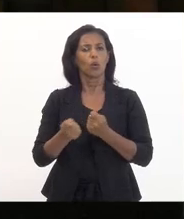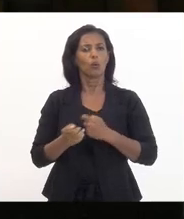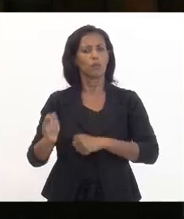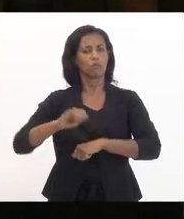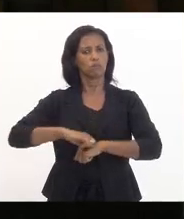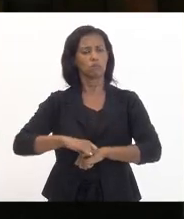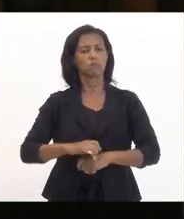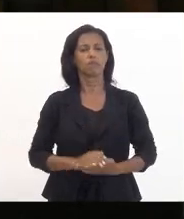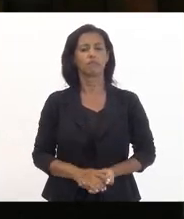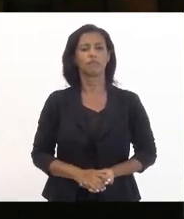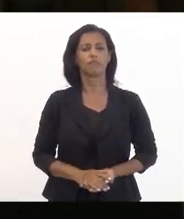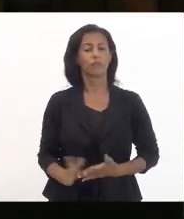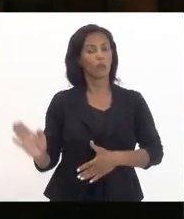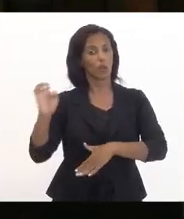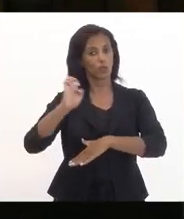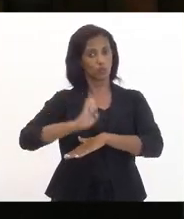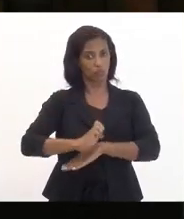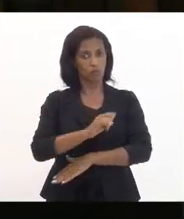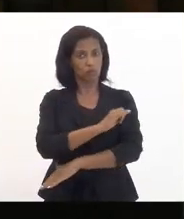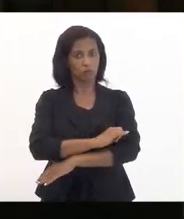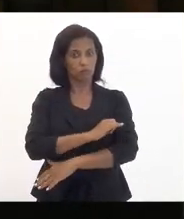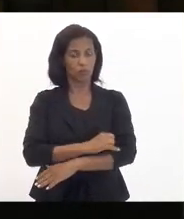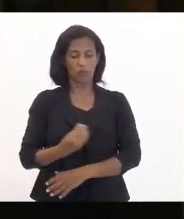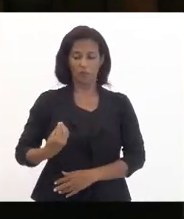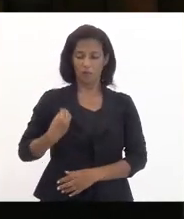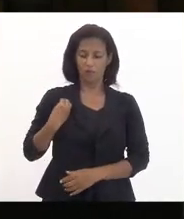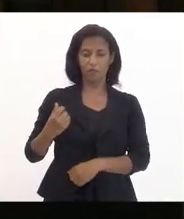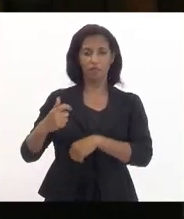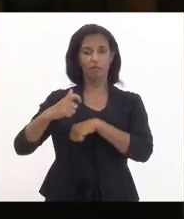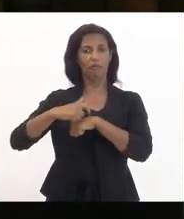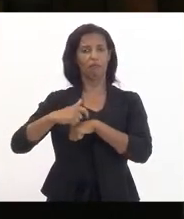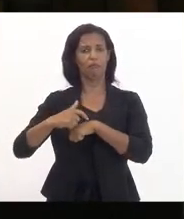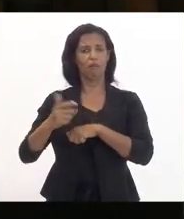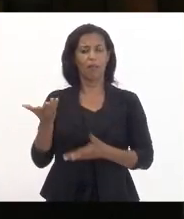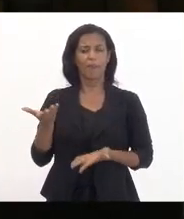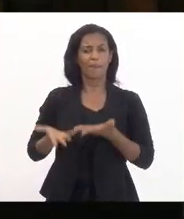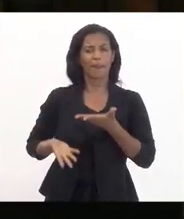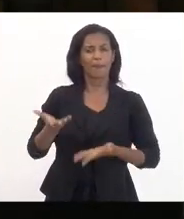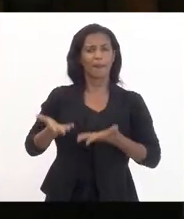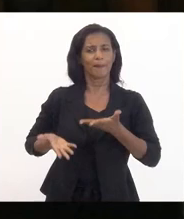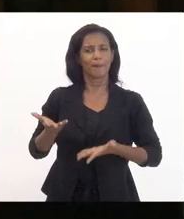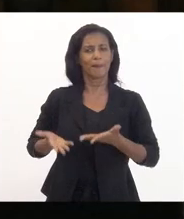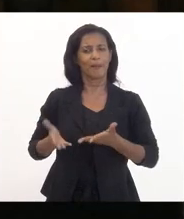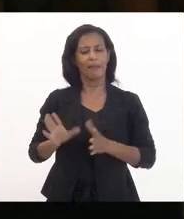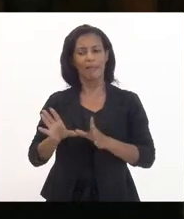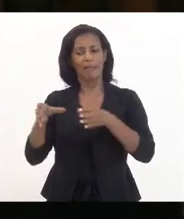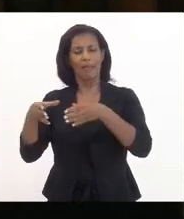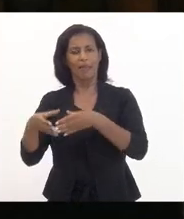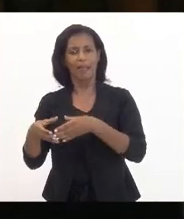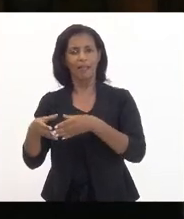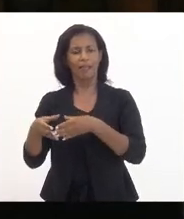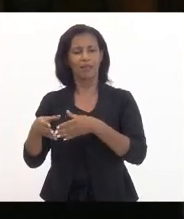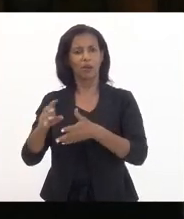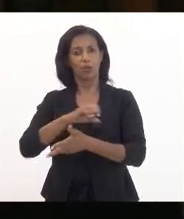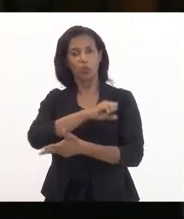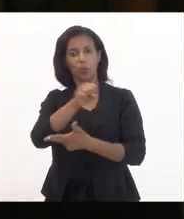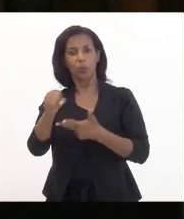fluminense. O Estado do Rio de Janeiro vive um momento de grande equilíbrio entre os